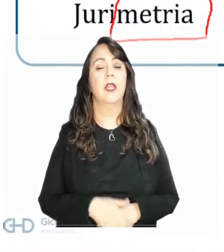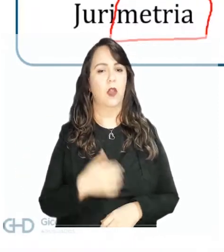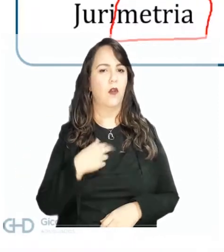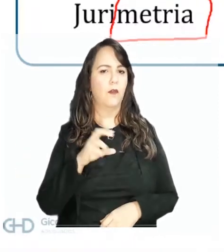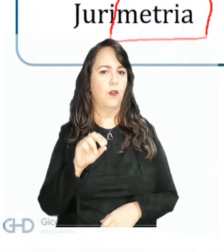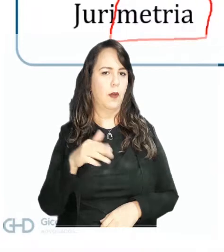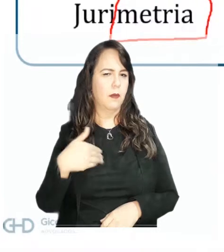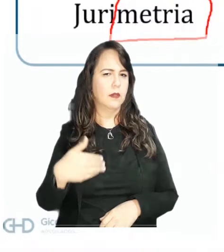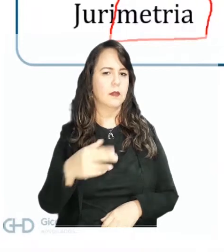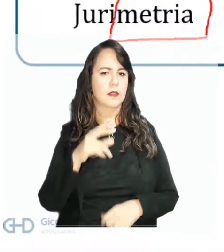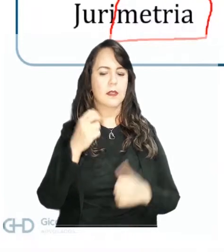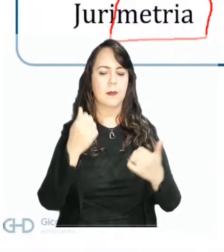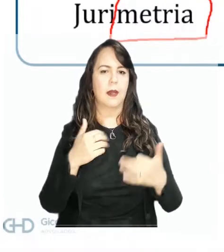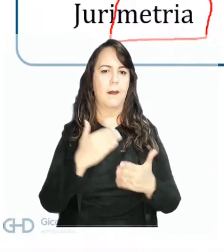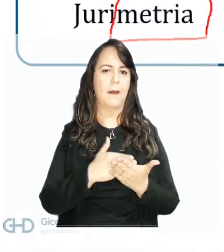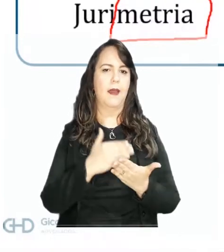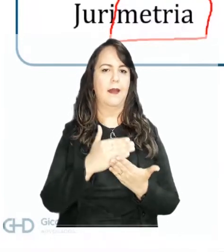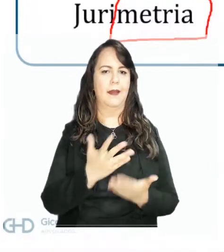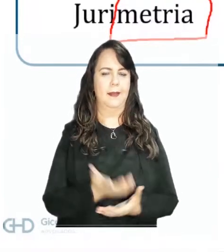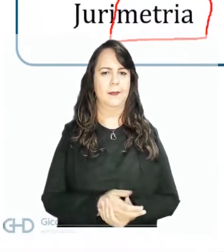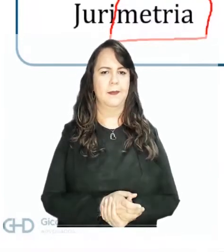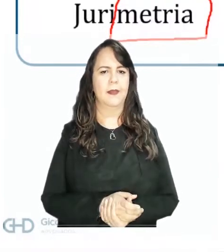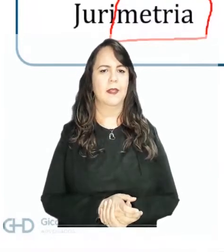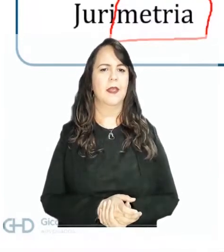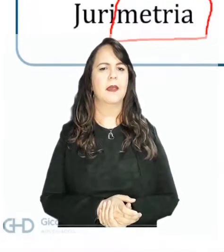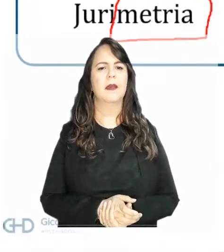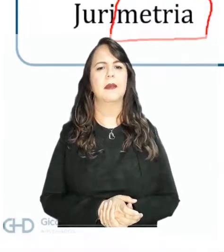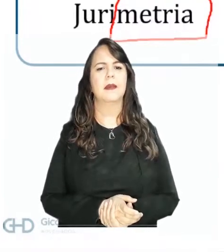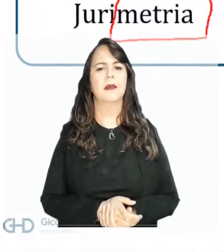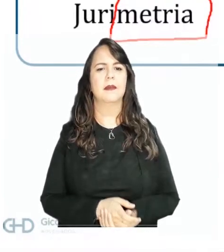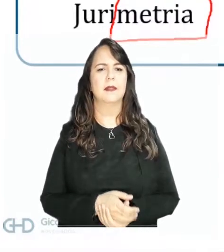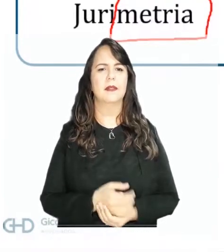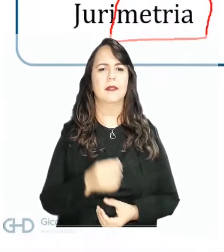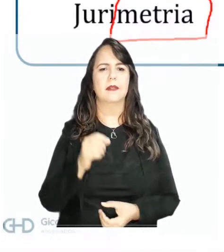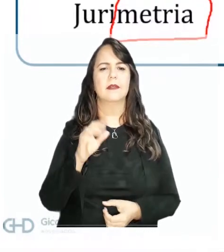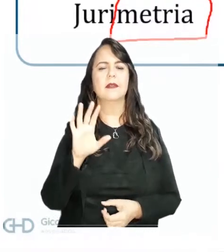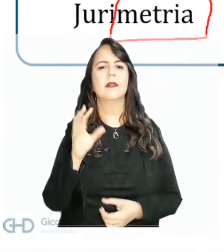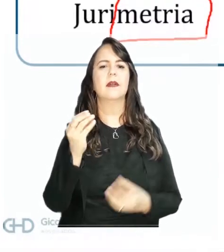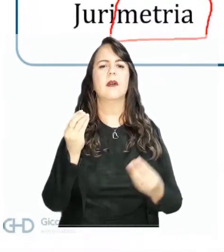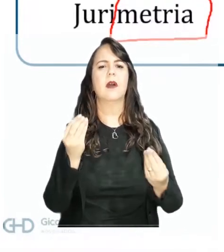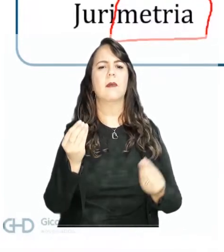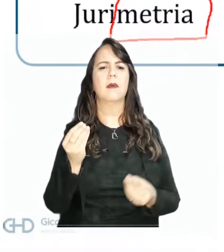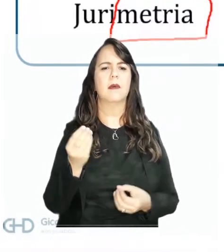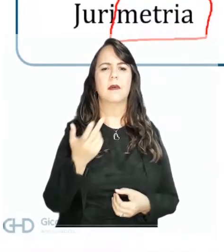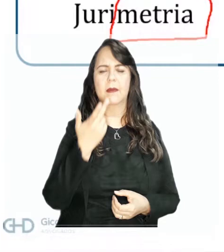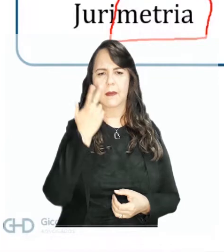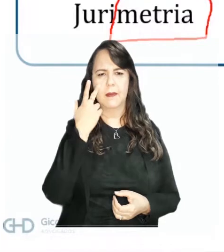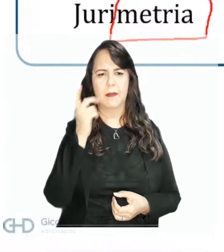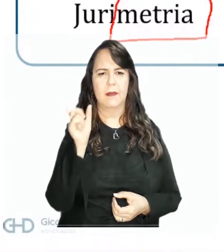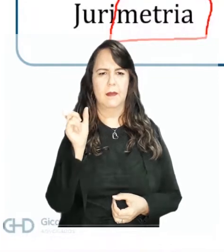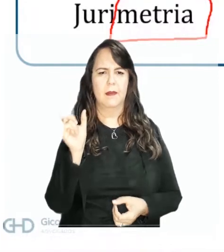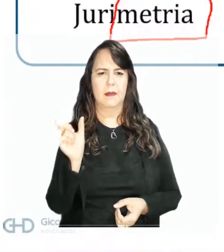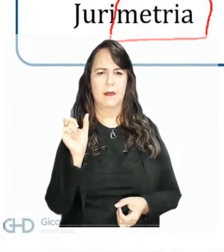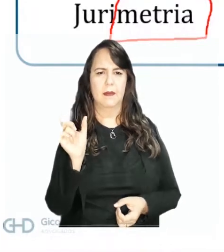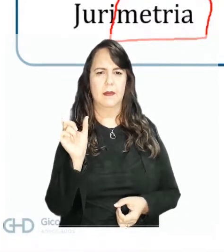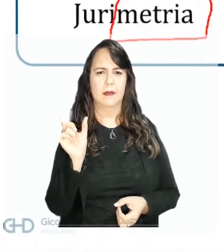diabos é data science? Veja, se na jurimetria e na estatística eu estou tentando buscar